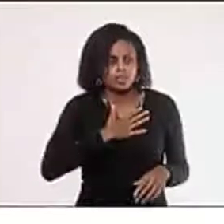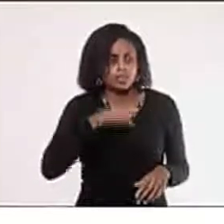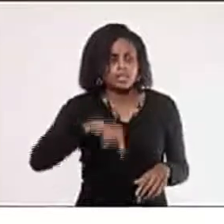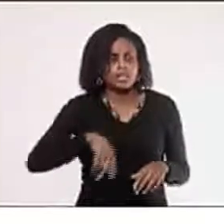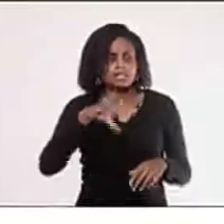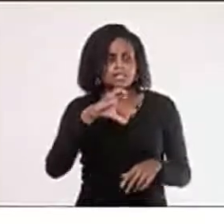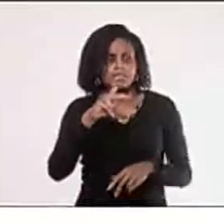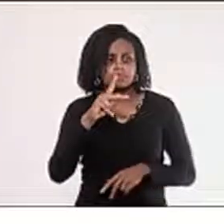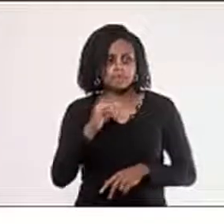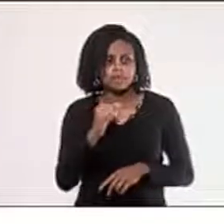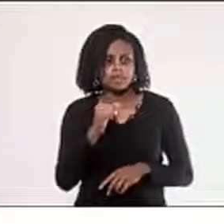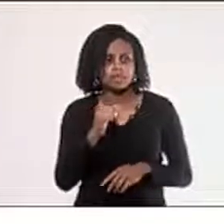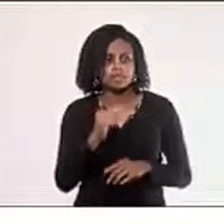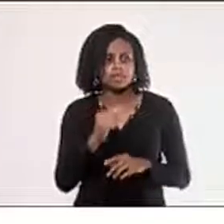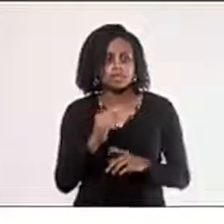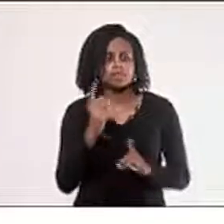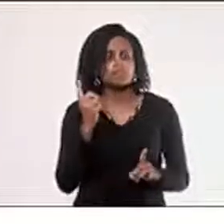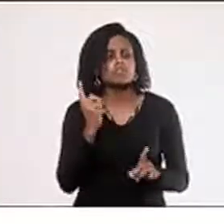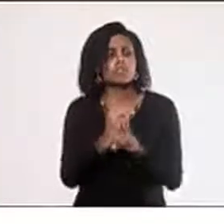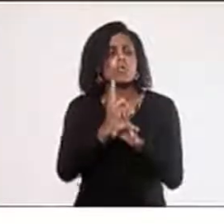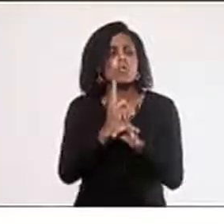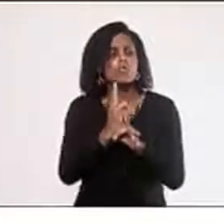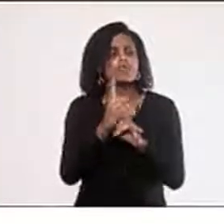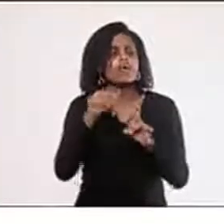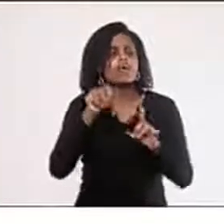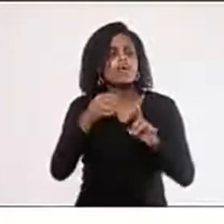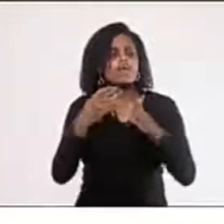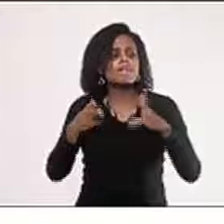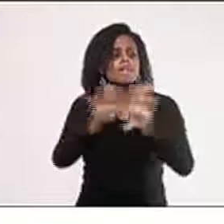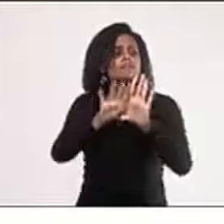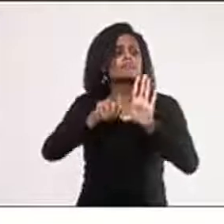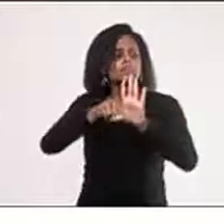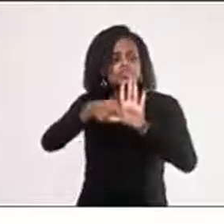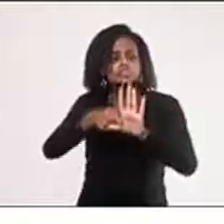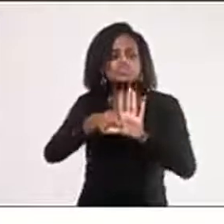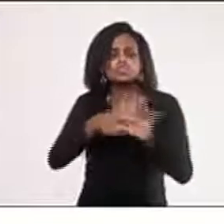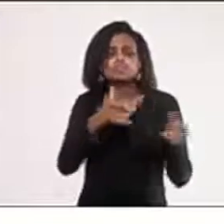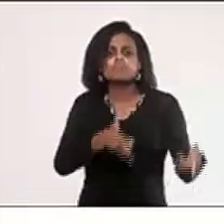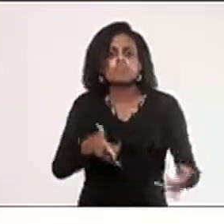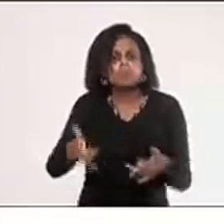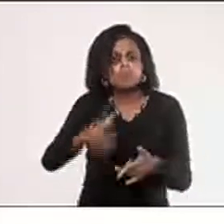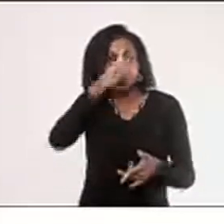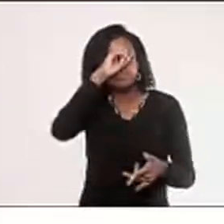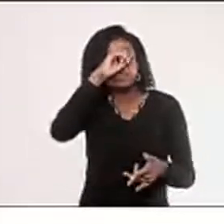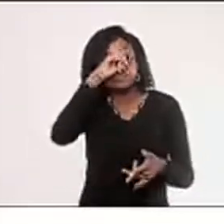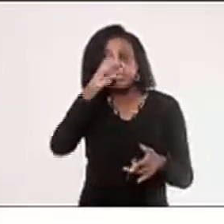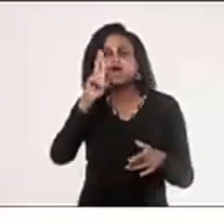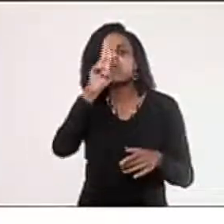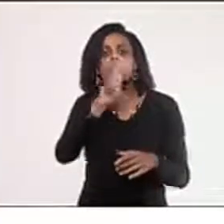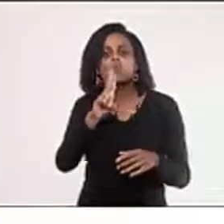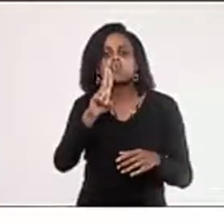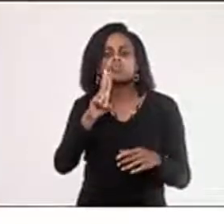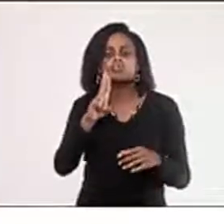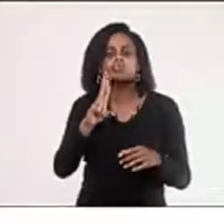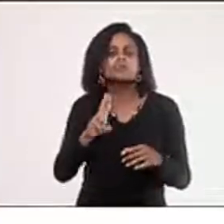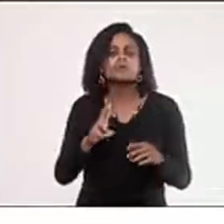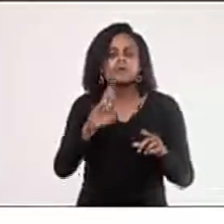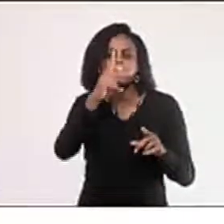essa CPI apurasse o fechamento de leitos do Hospital Universitário Pedro